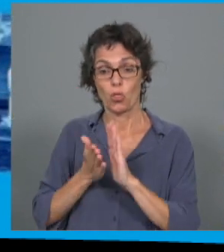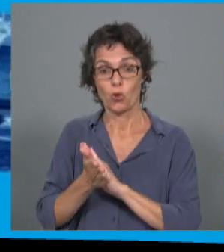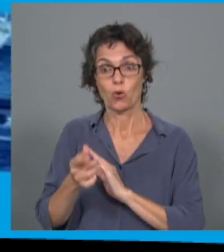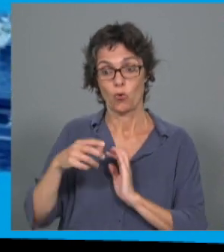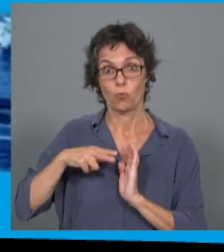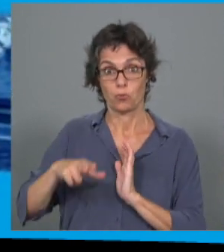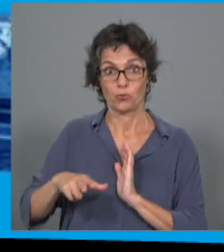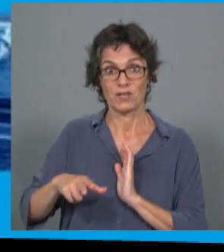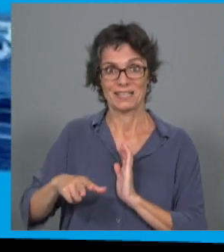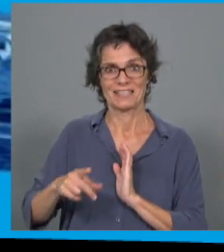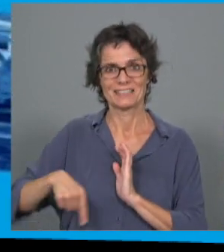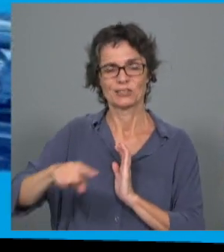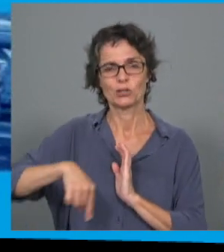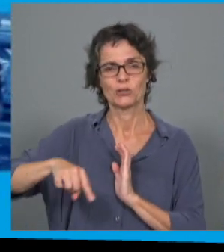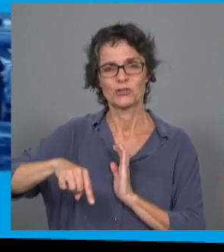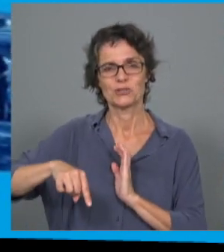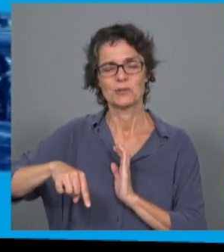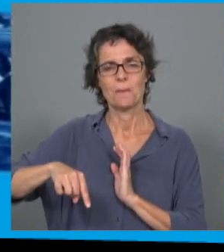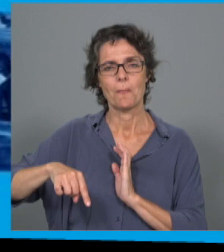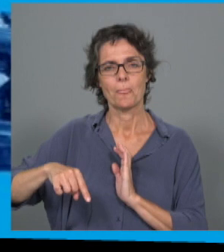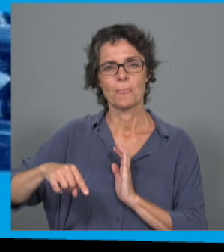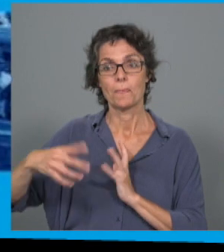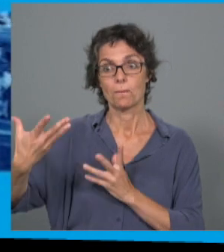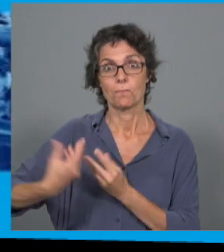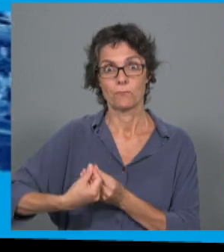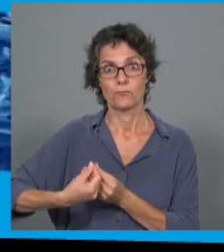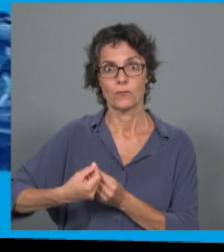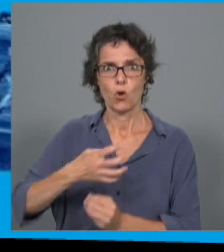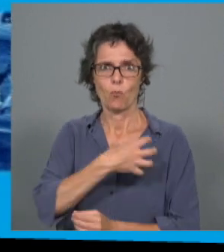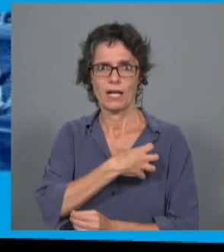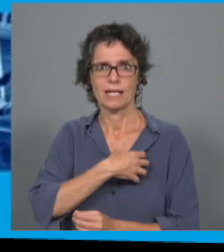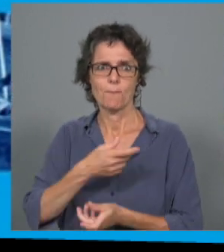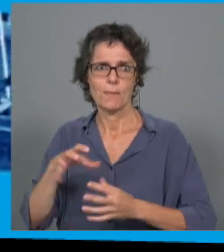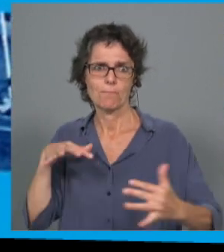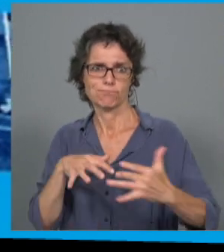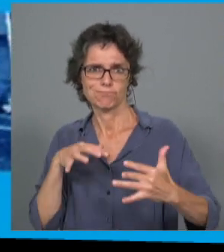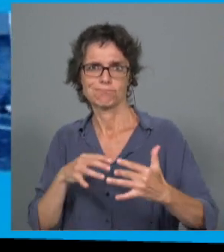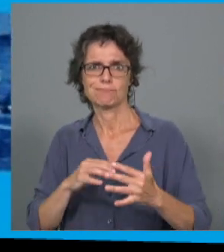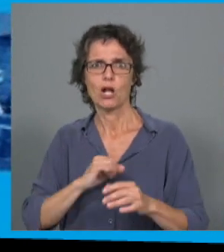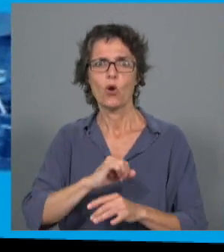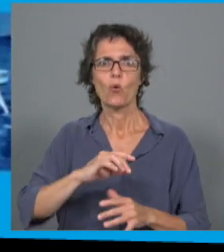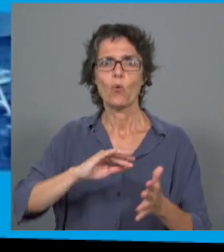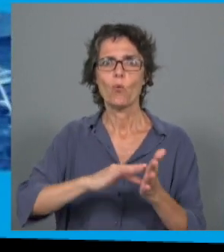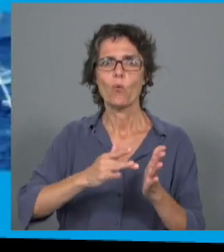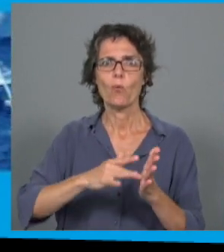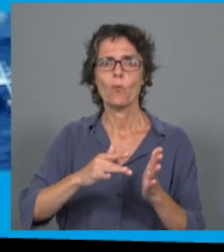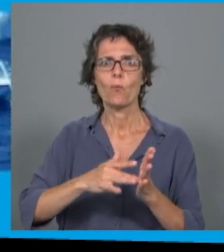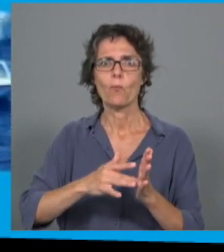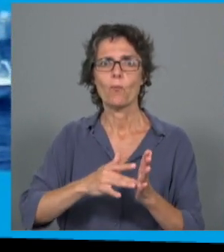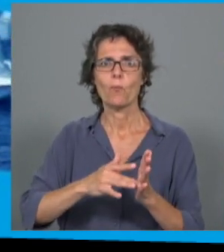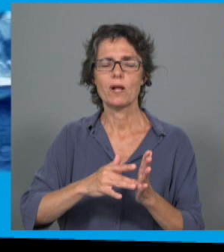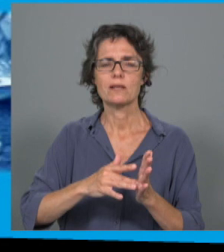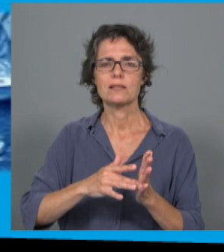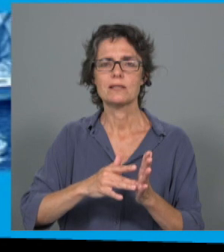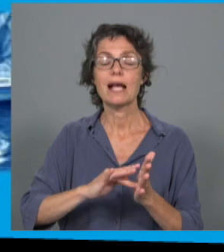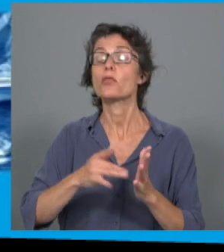tantos, a certa altura juntámos-nos para jogar com os brasileiros, que apesar de serem muitos, nem tinham assim tantos a jogar futebol. E